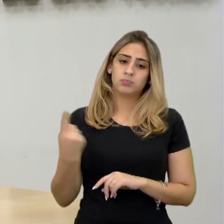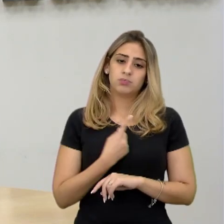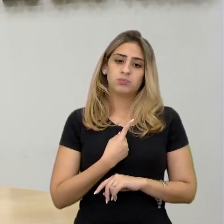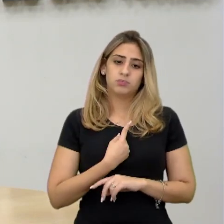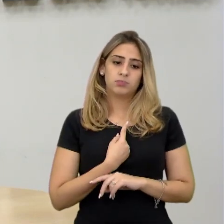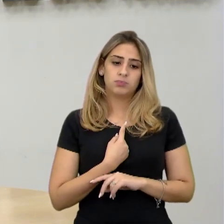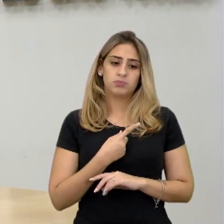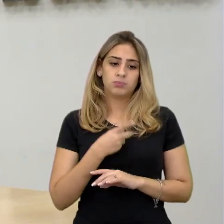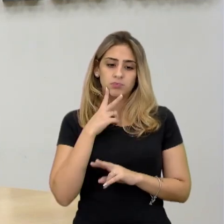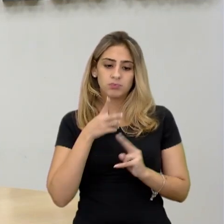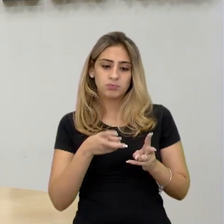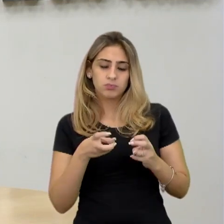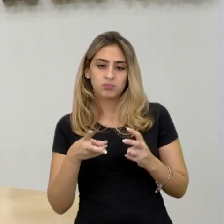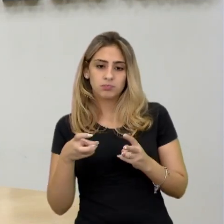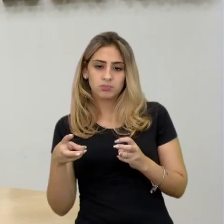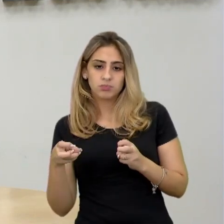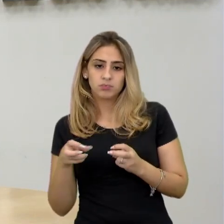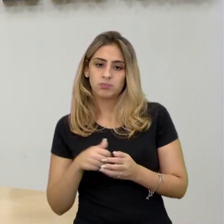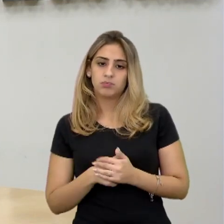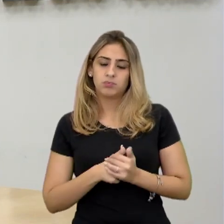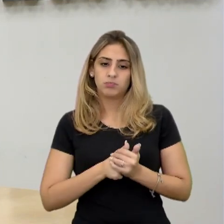vai perceber que